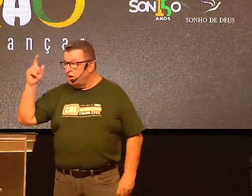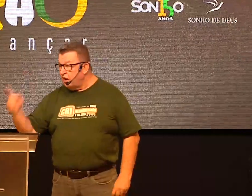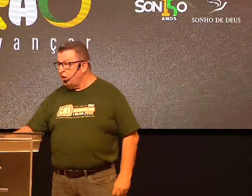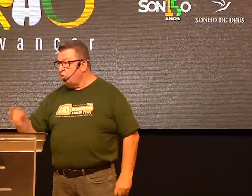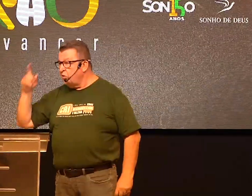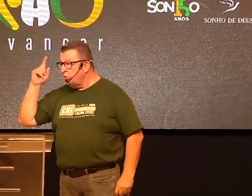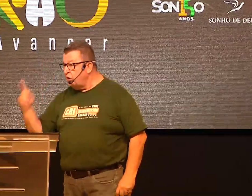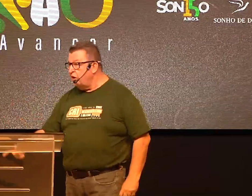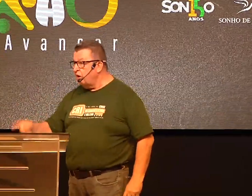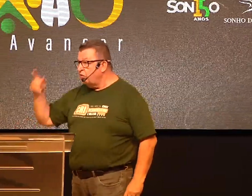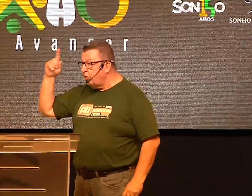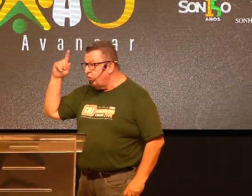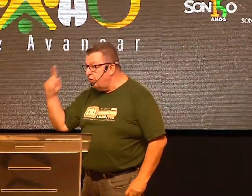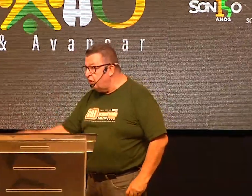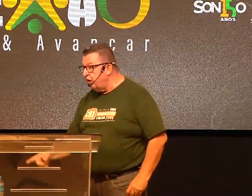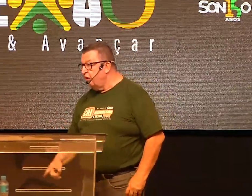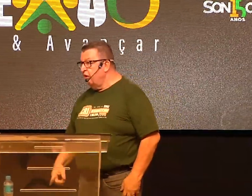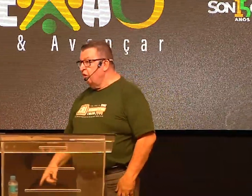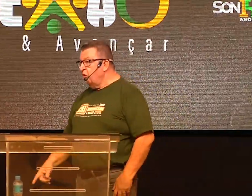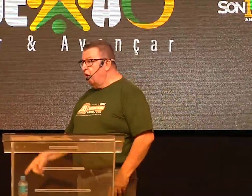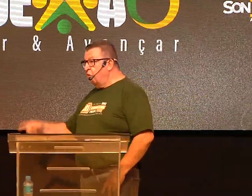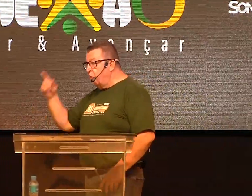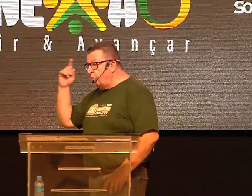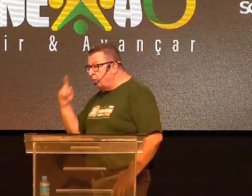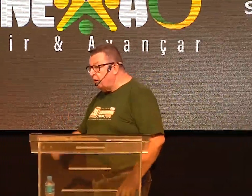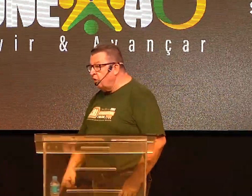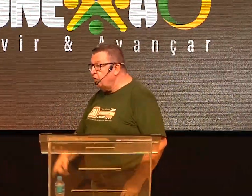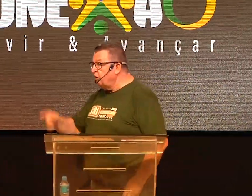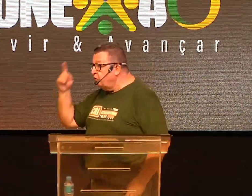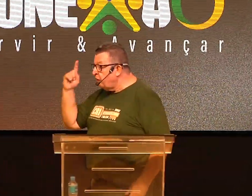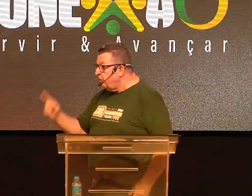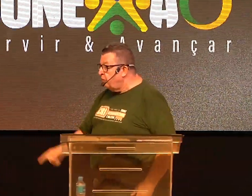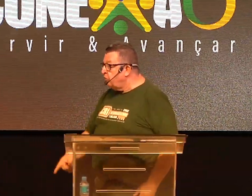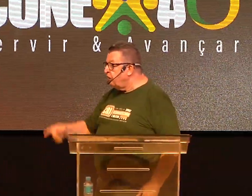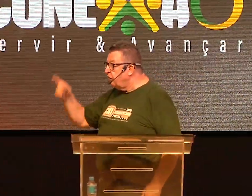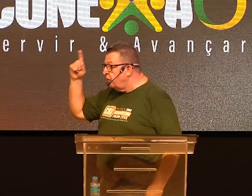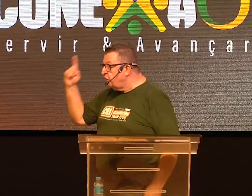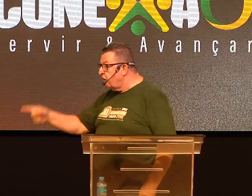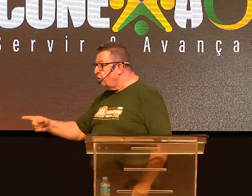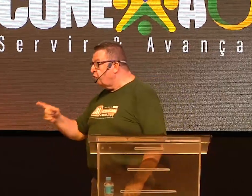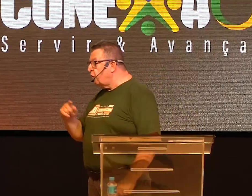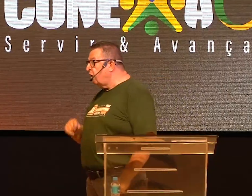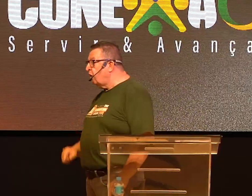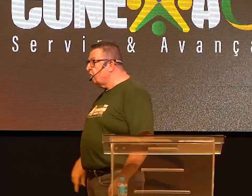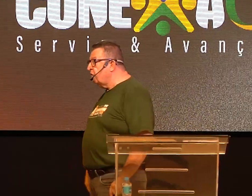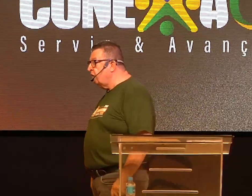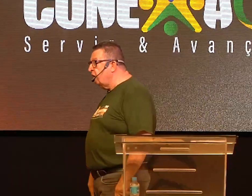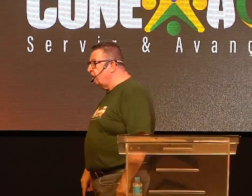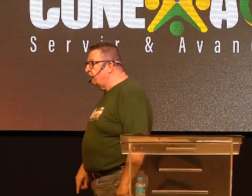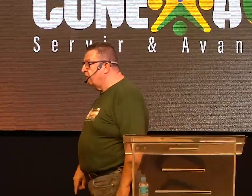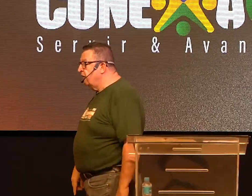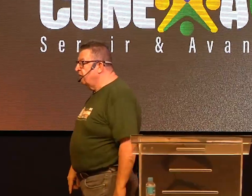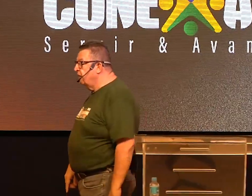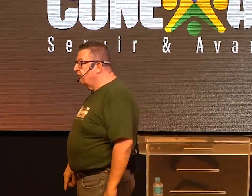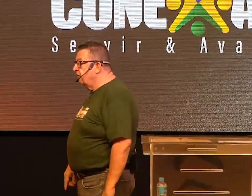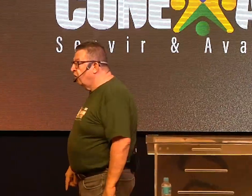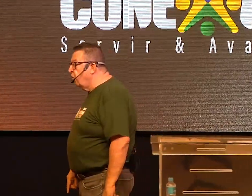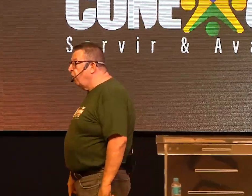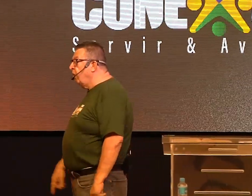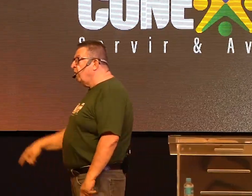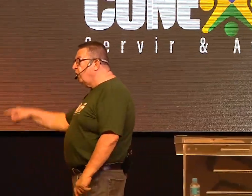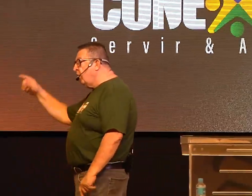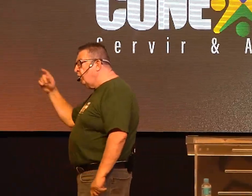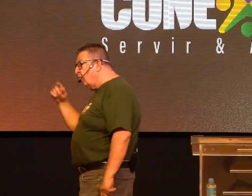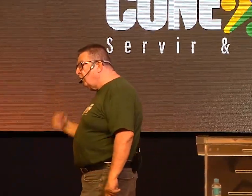aquilo que Ele quer construir na sua vida. O problema é que nós não sabemos o que Deus quer construir na nossa vida.